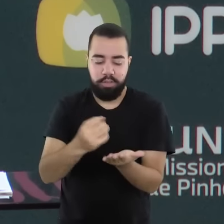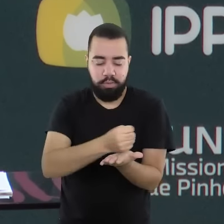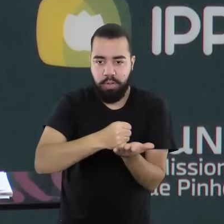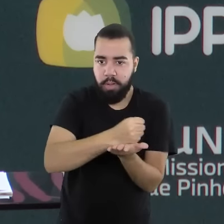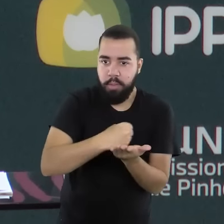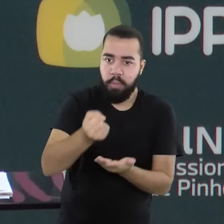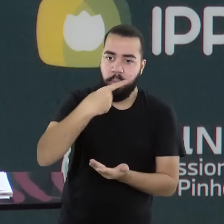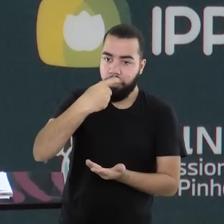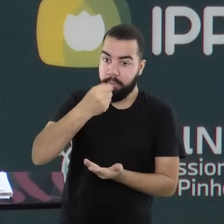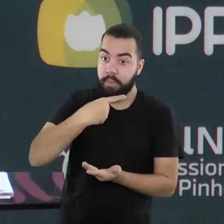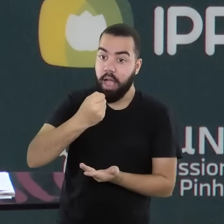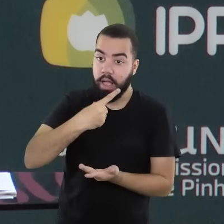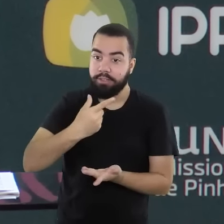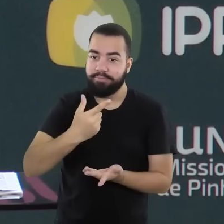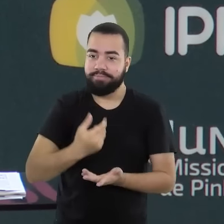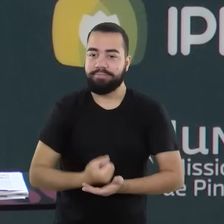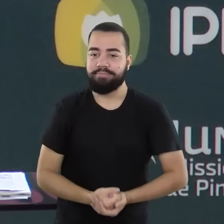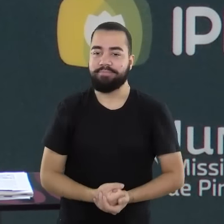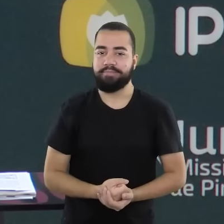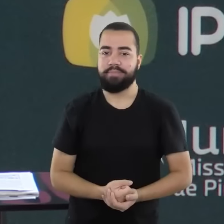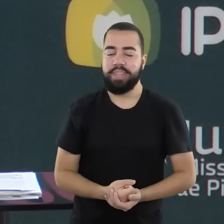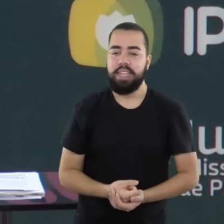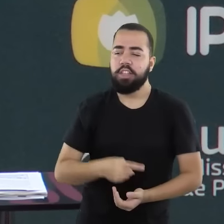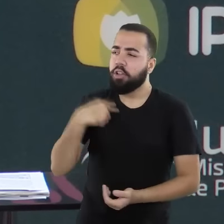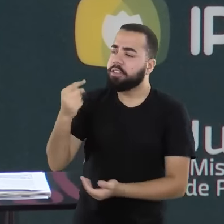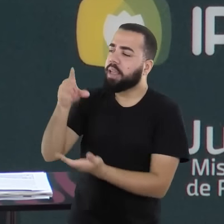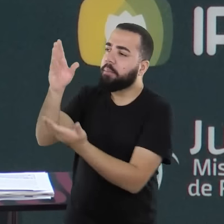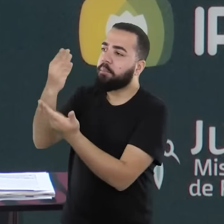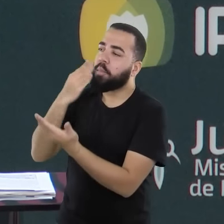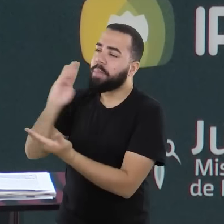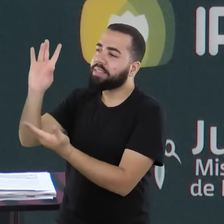Quando você toma uma promessa dessa